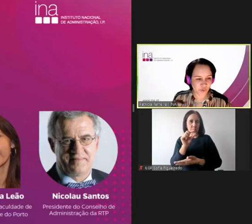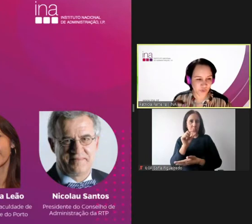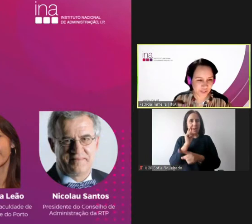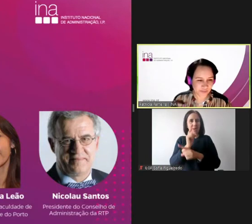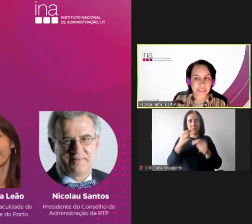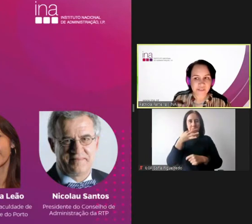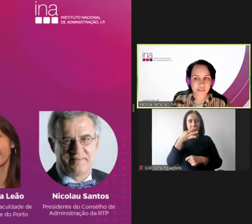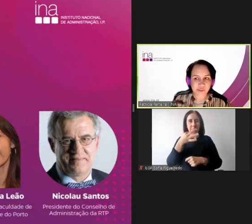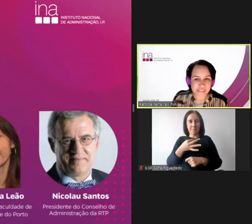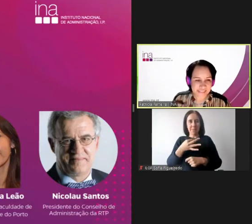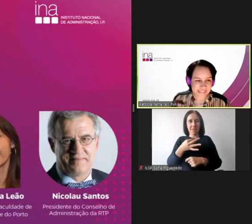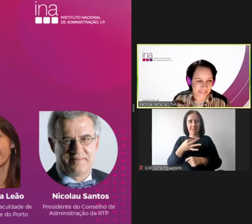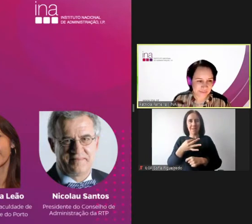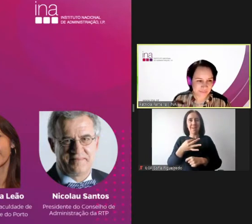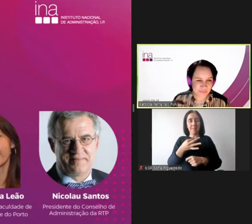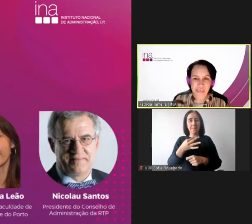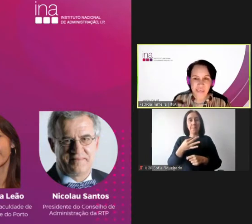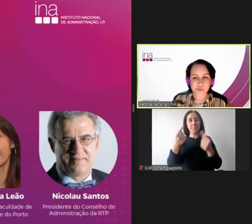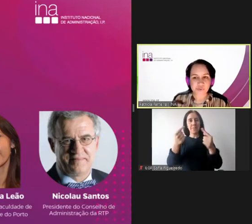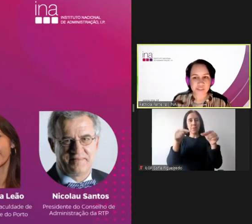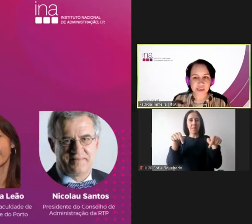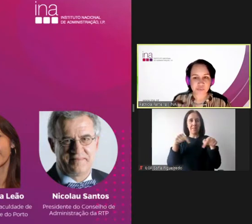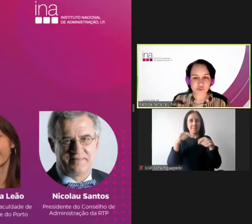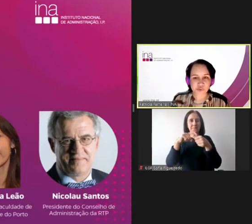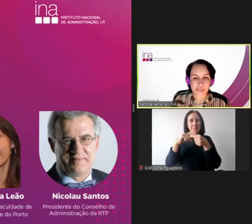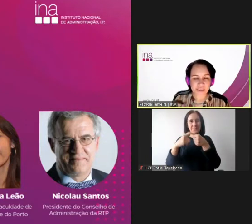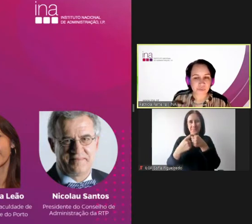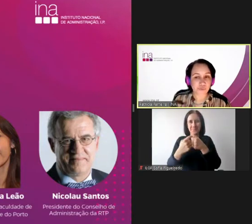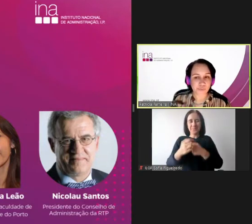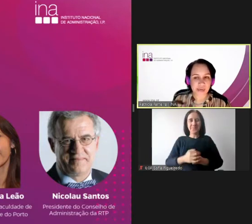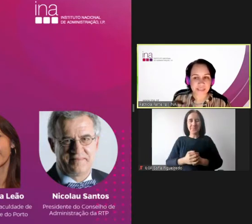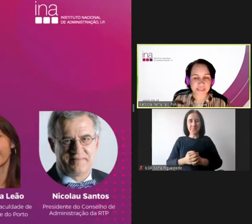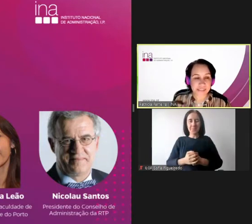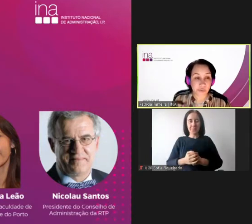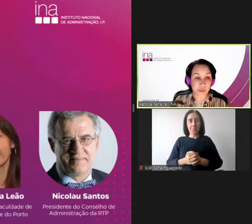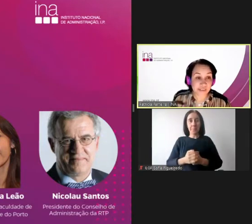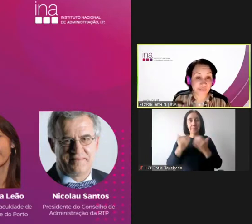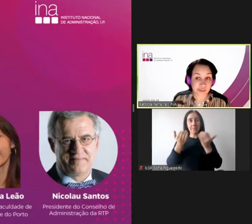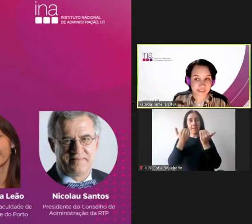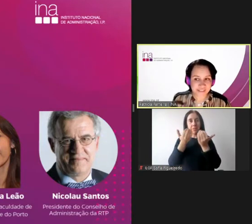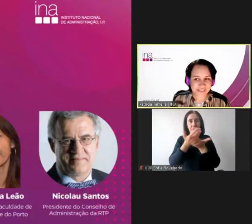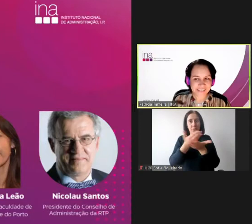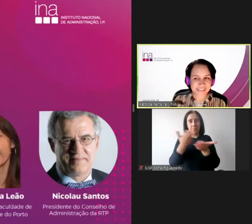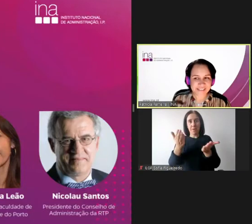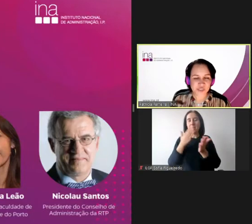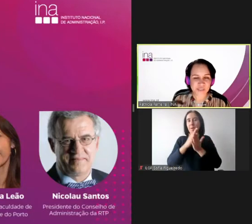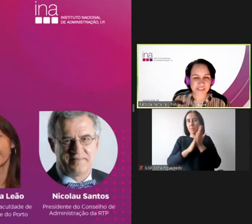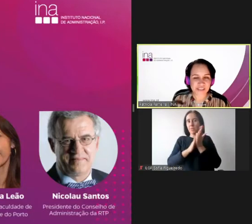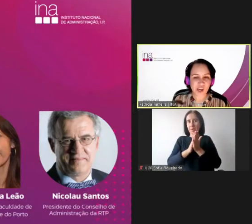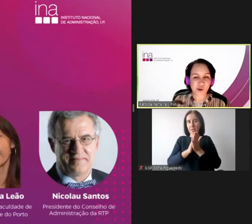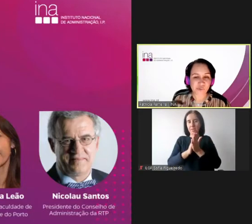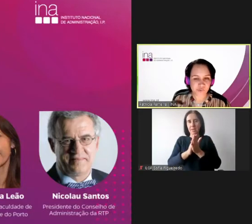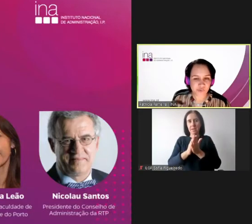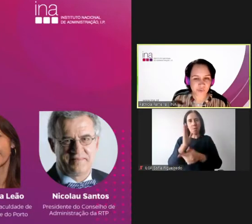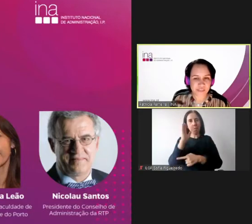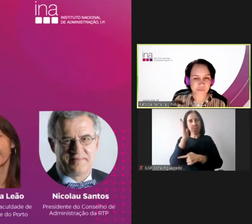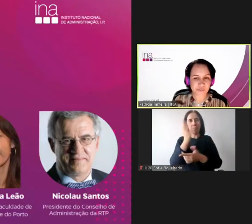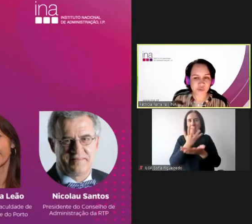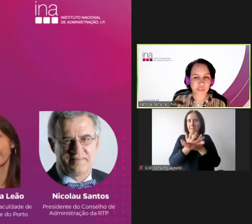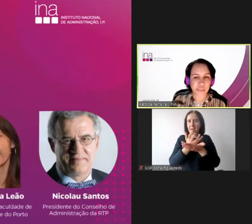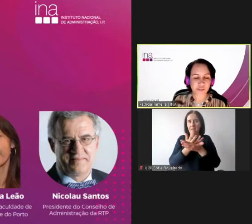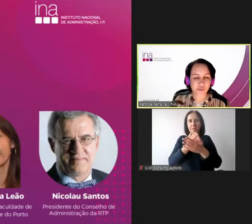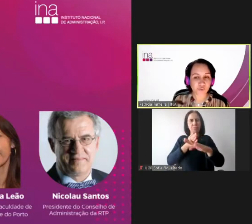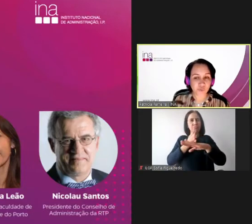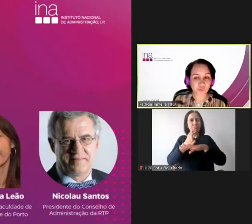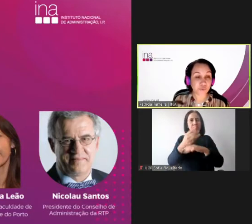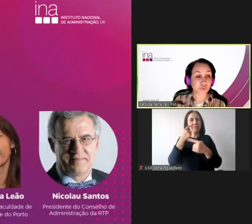as pessoas entram na sala. Aproveitamos para informar que a sessão é gravada e transmitida ao vivo através